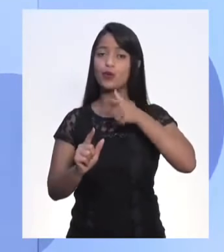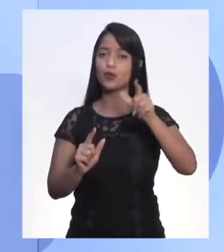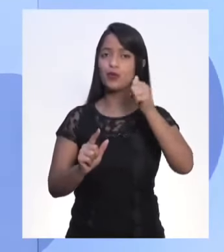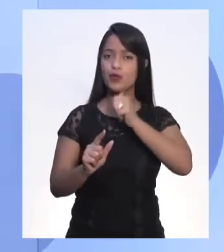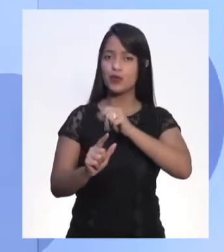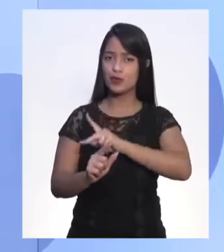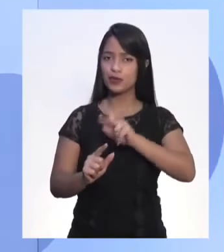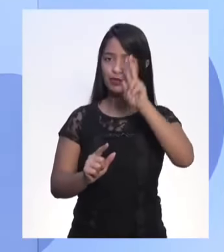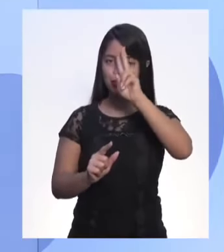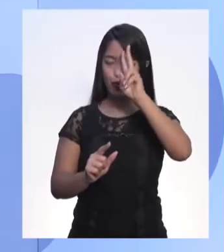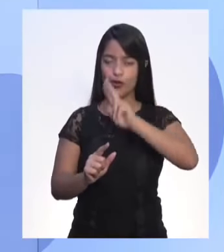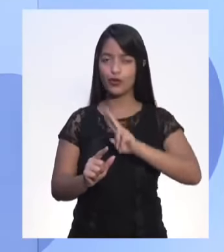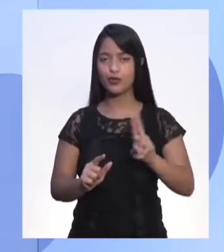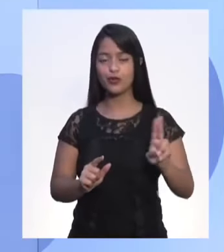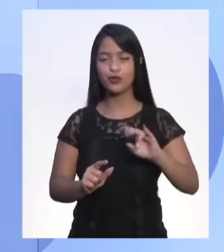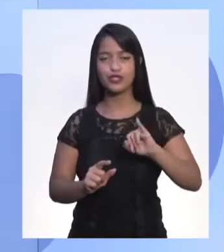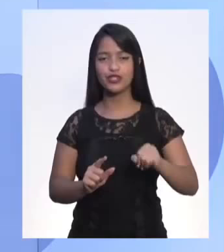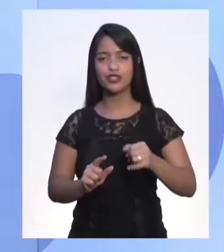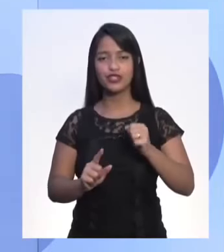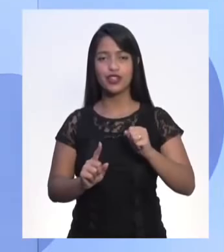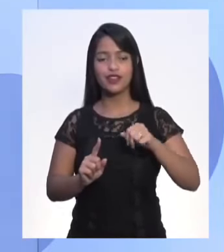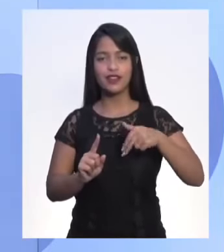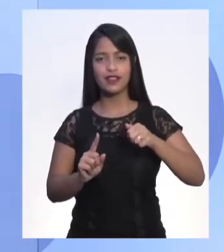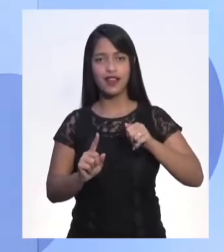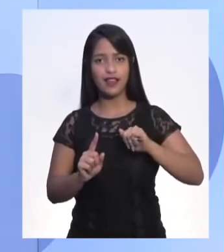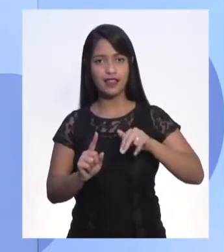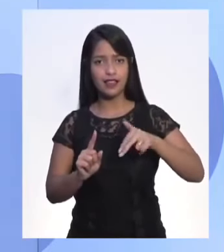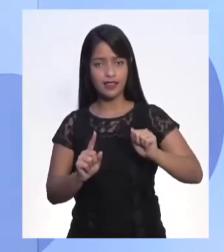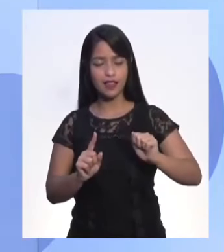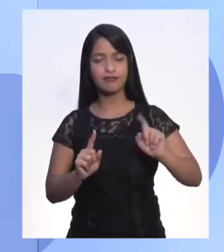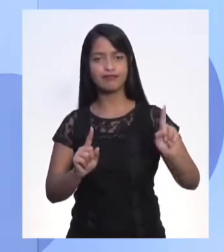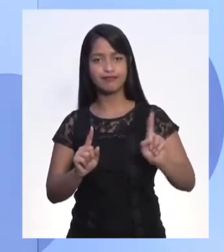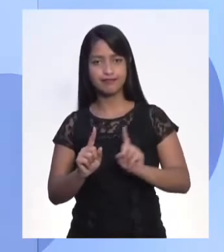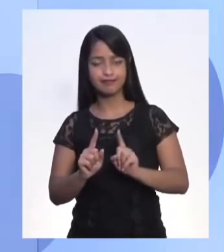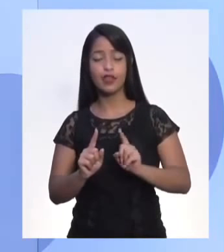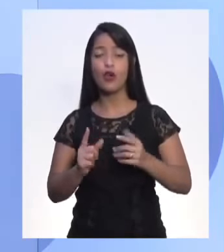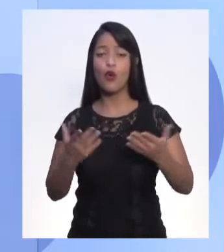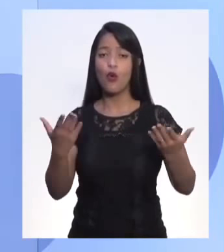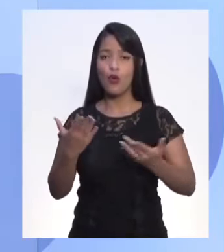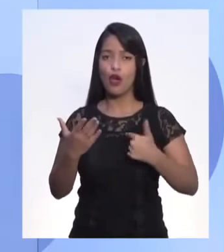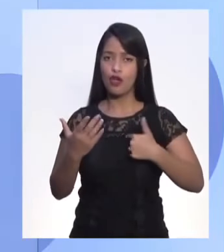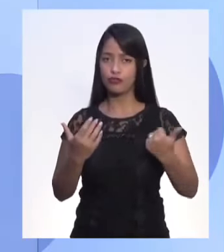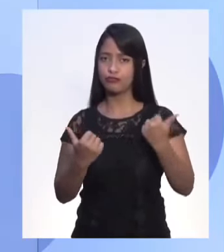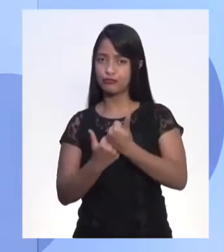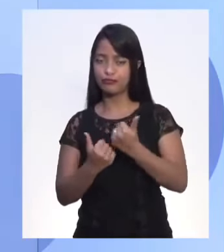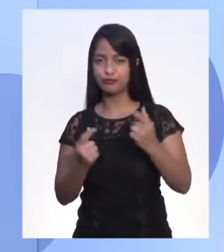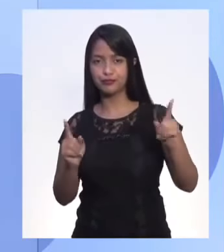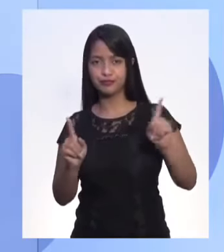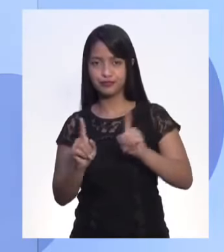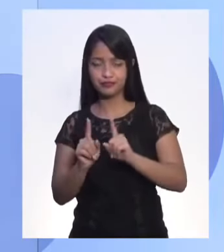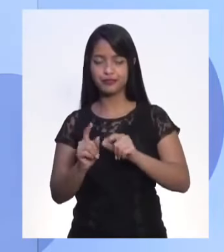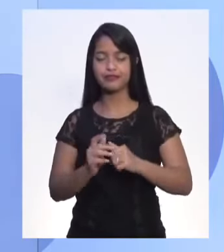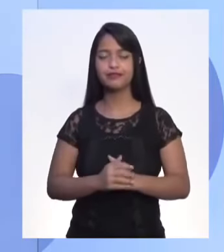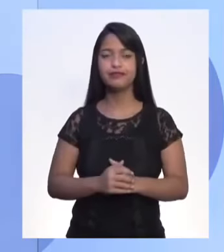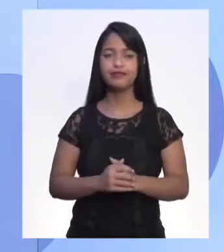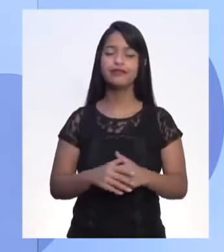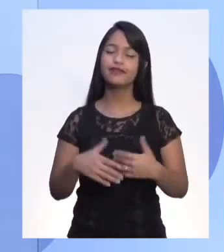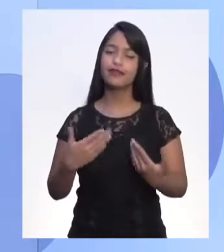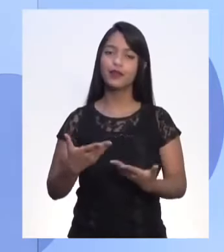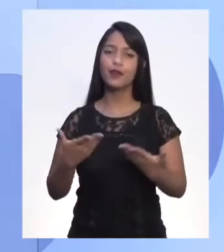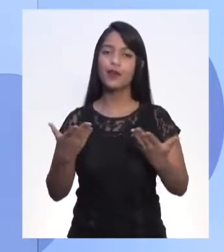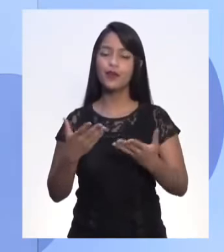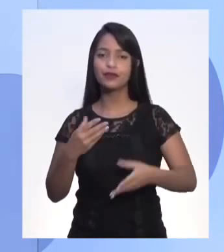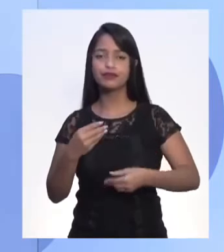humilde posição de comentário muito pertinente Né verdade na questão de história Então hoje nós vamos